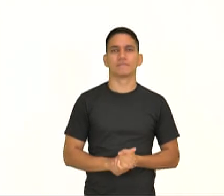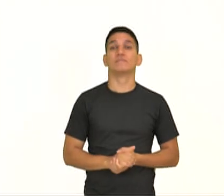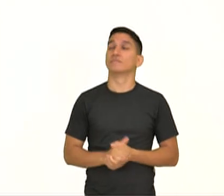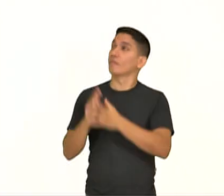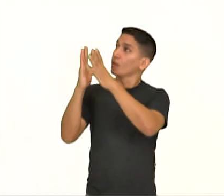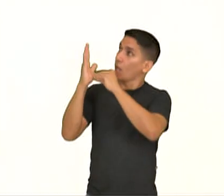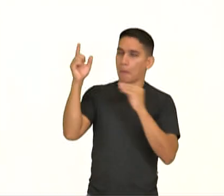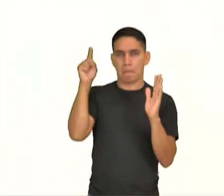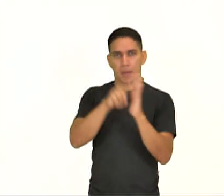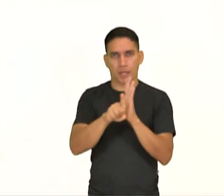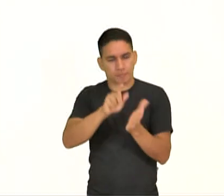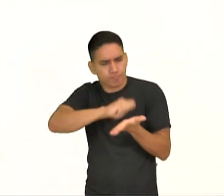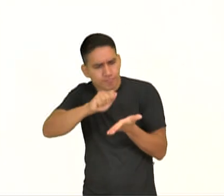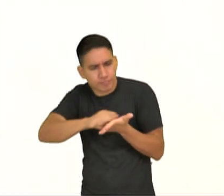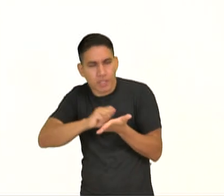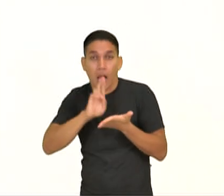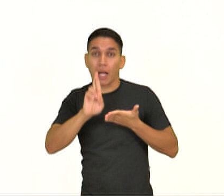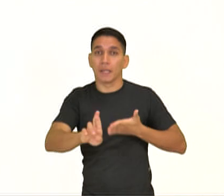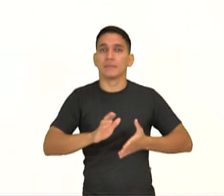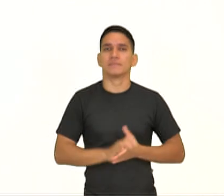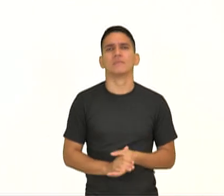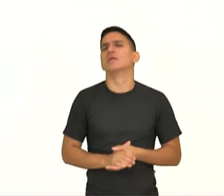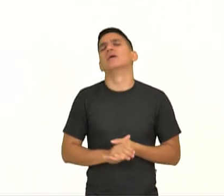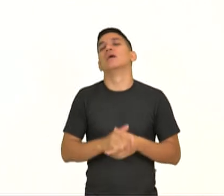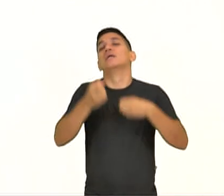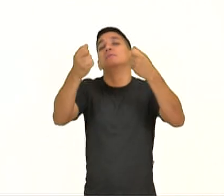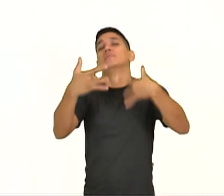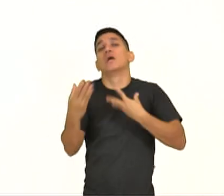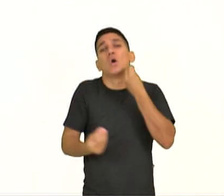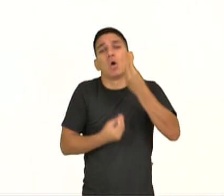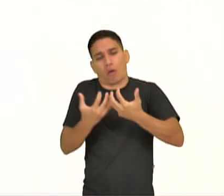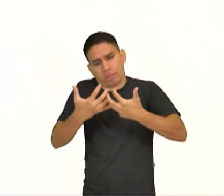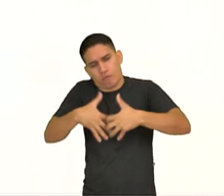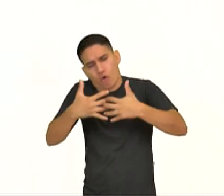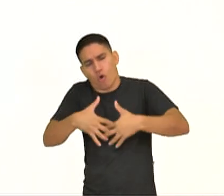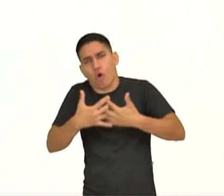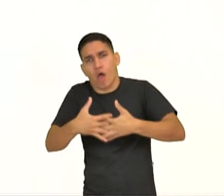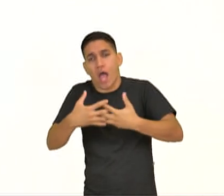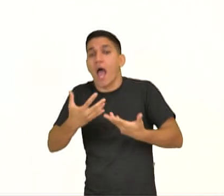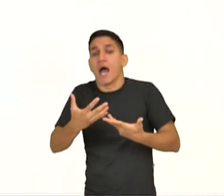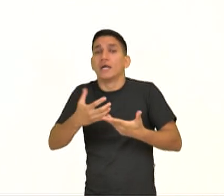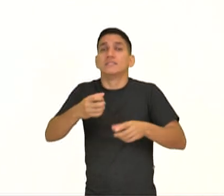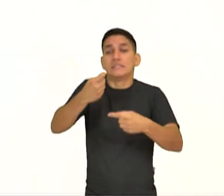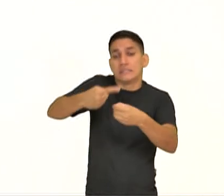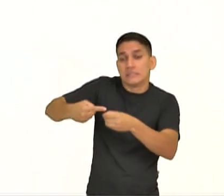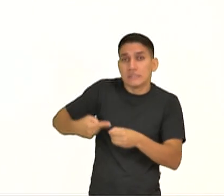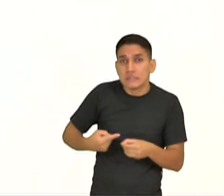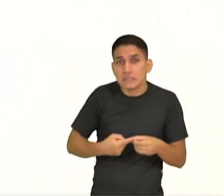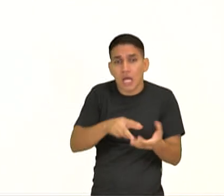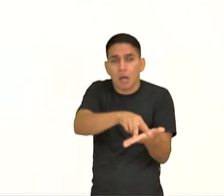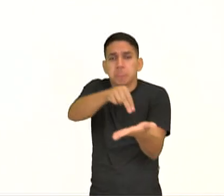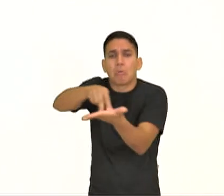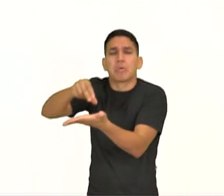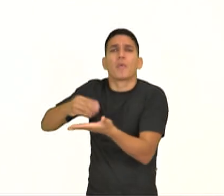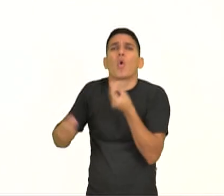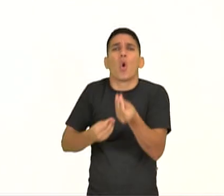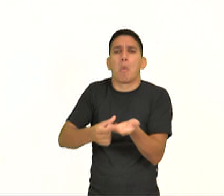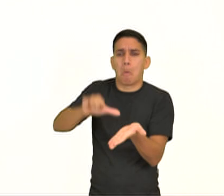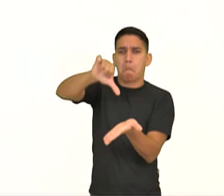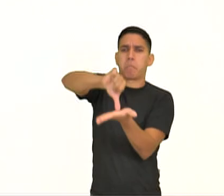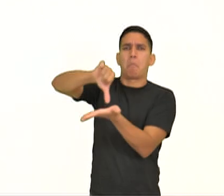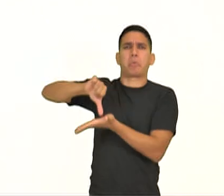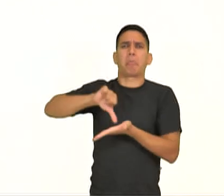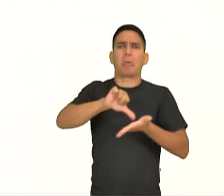a pergunta no seu caderno e responda. Explique como funcionavam as cidades cuxitas, aquele centro